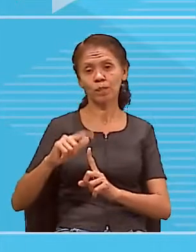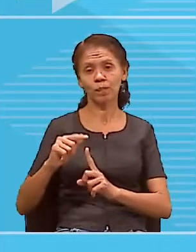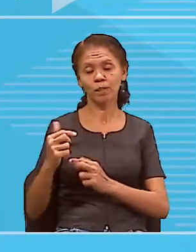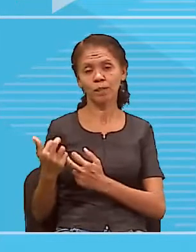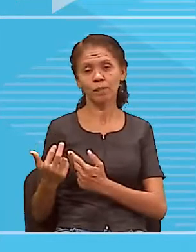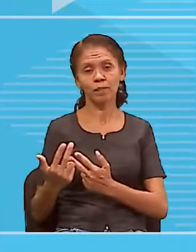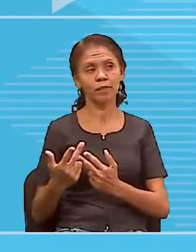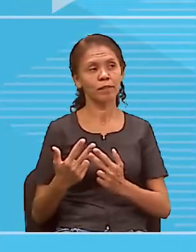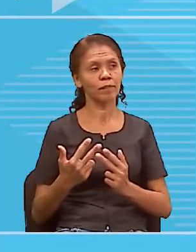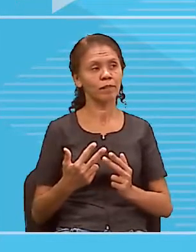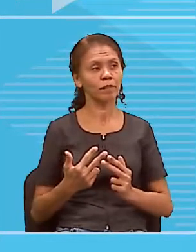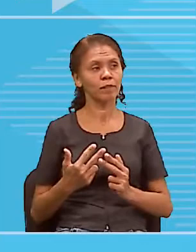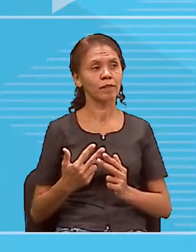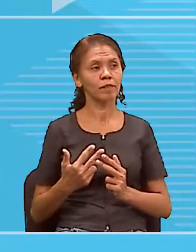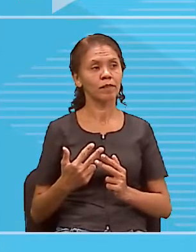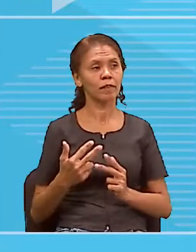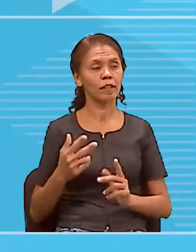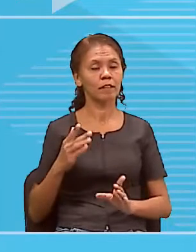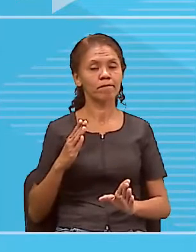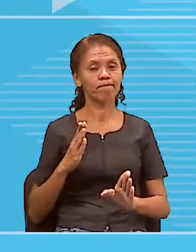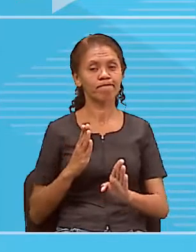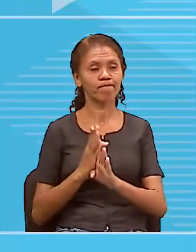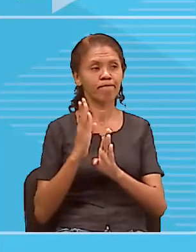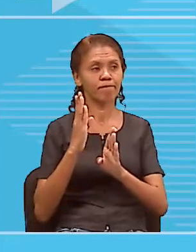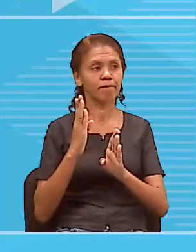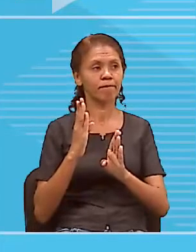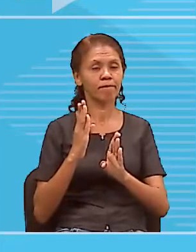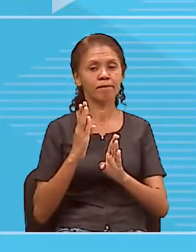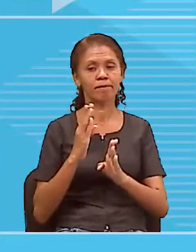elas acabam se encontrando